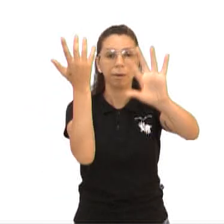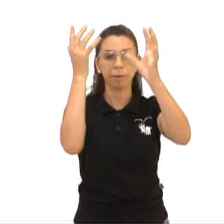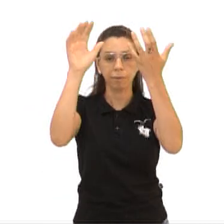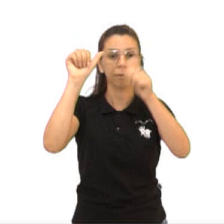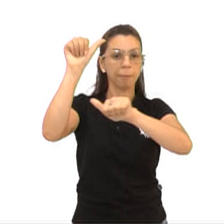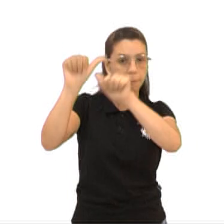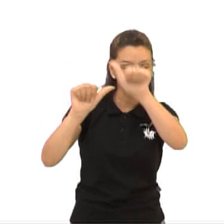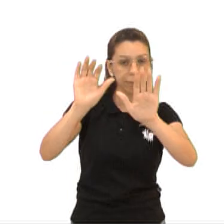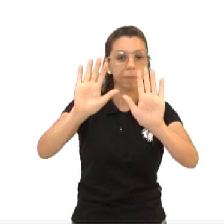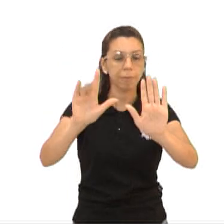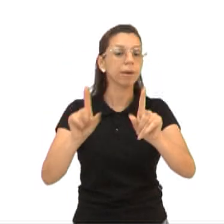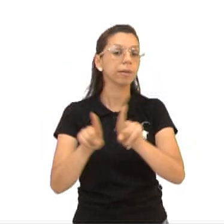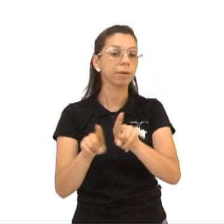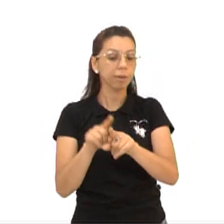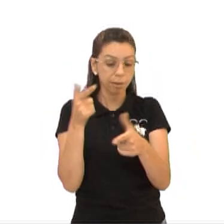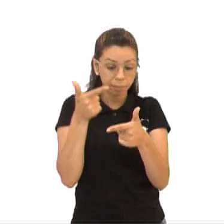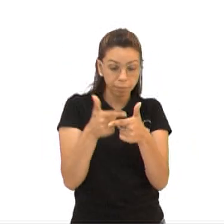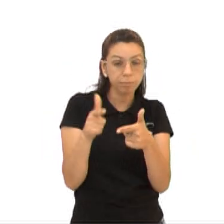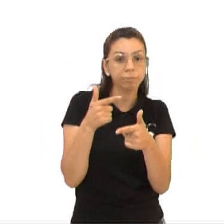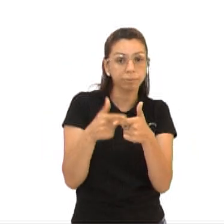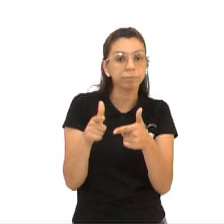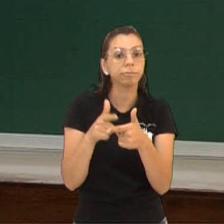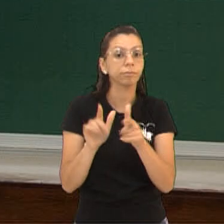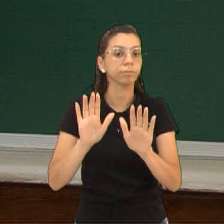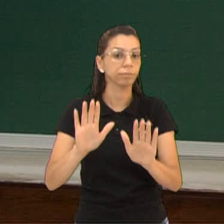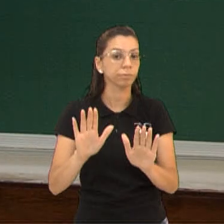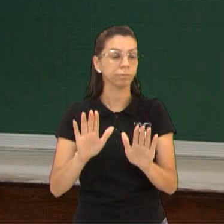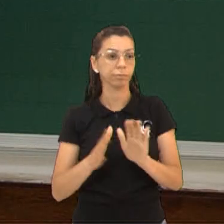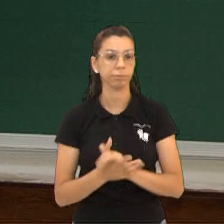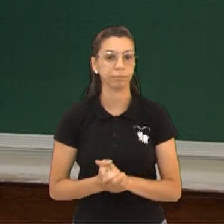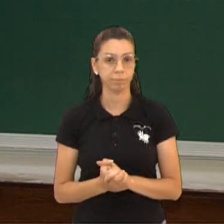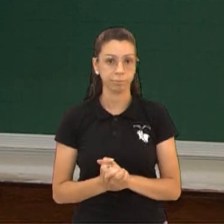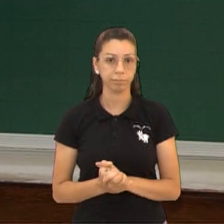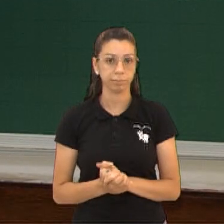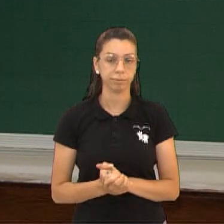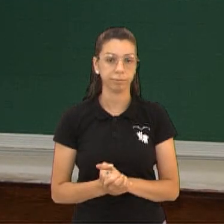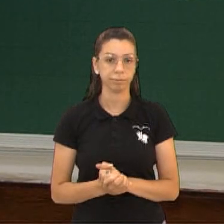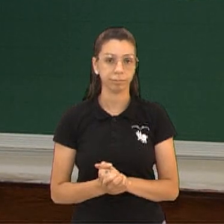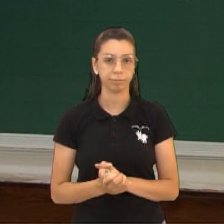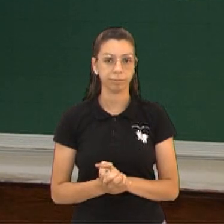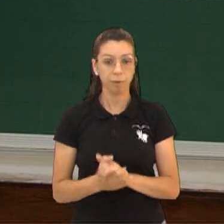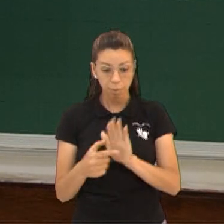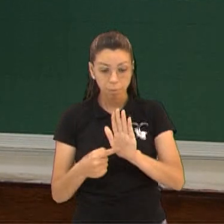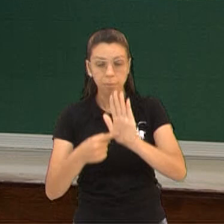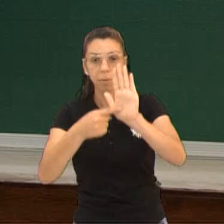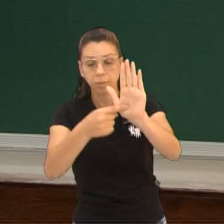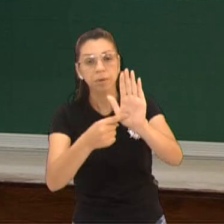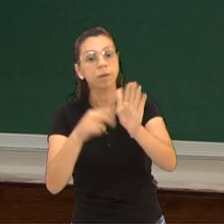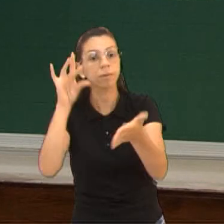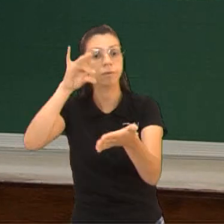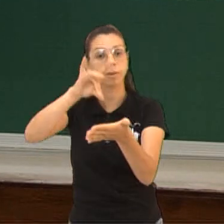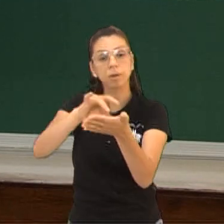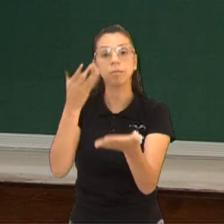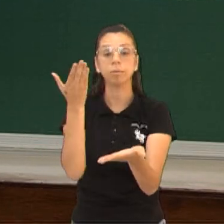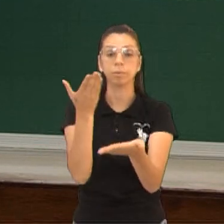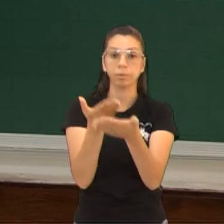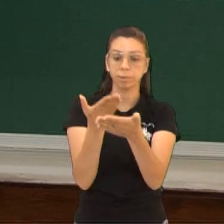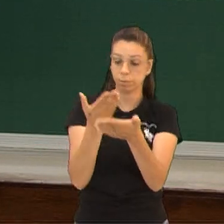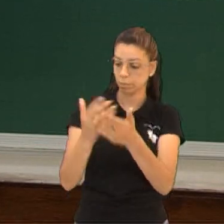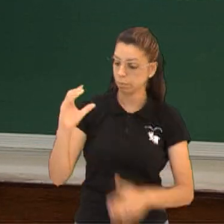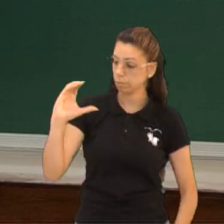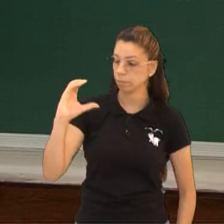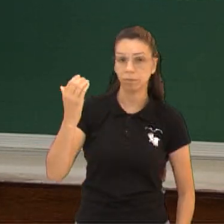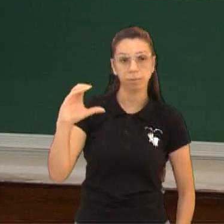Na verdade, esse problema ele foi apontado por estudos científicos. O problema é que a